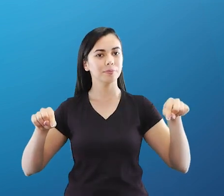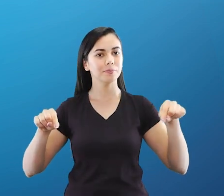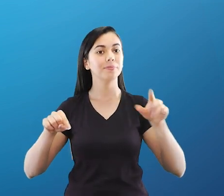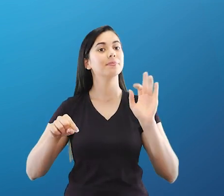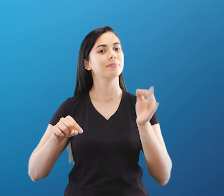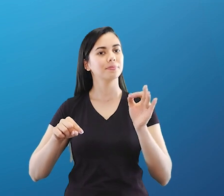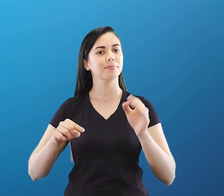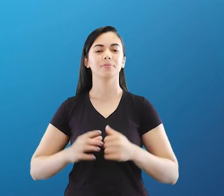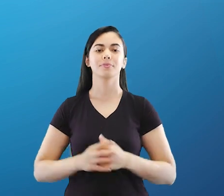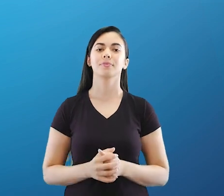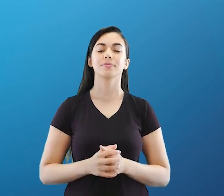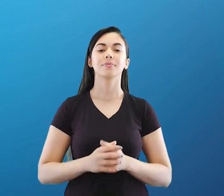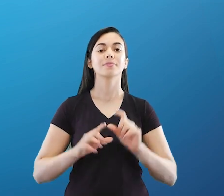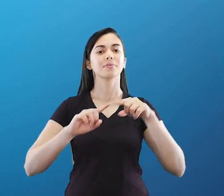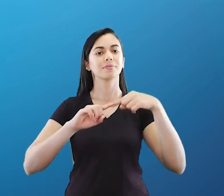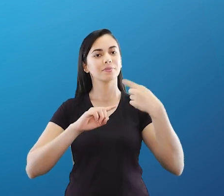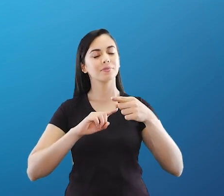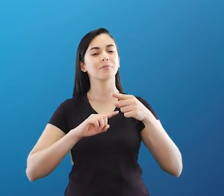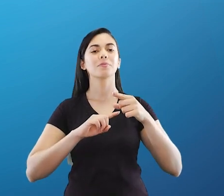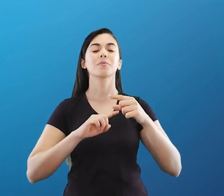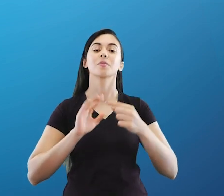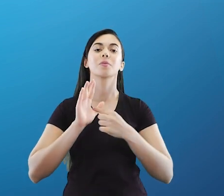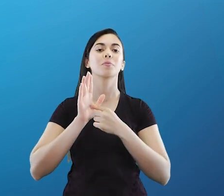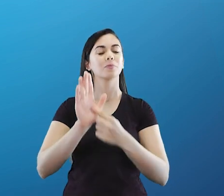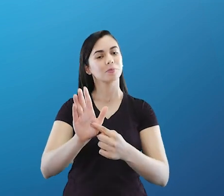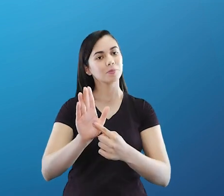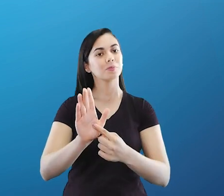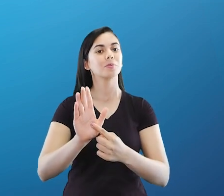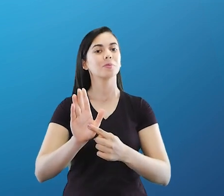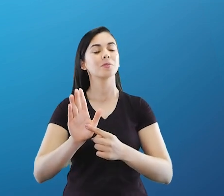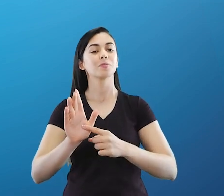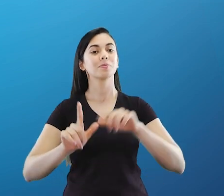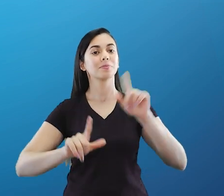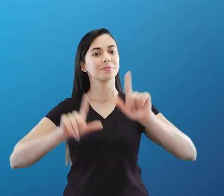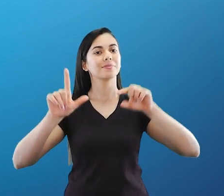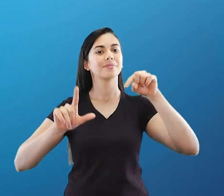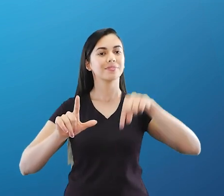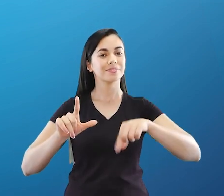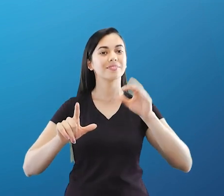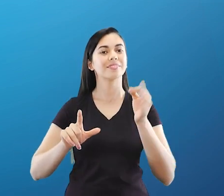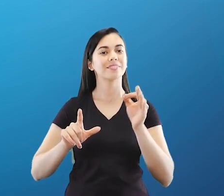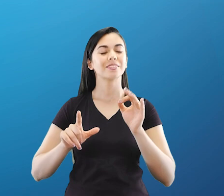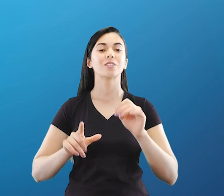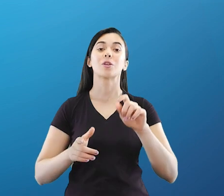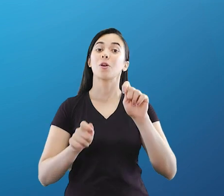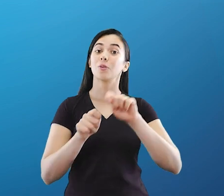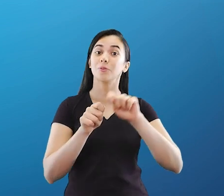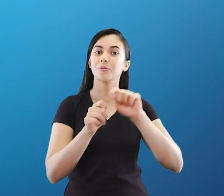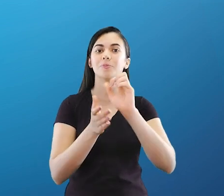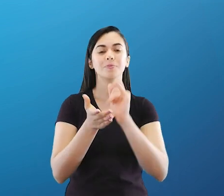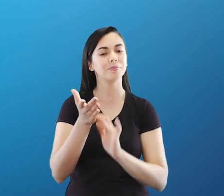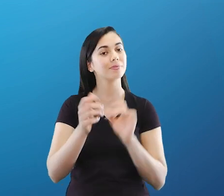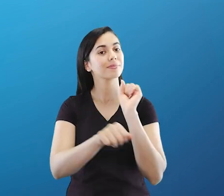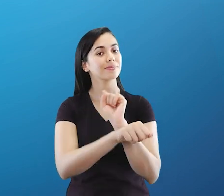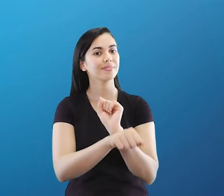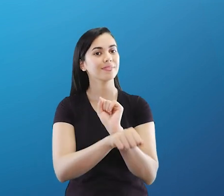E transmitir essas informações para toda a nossa cidade. Faz a atividade que eu aguardo aqui para a